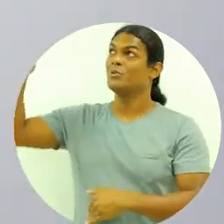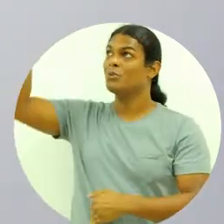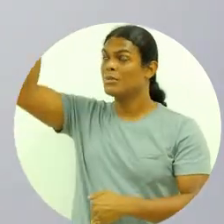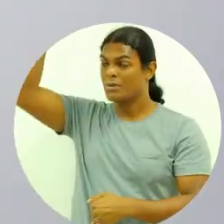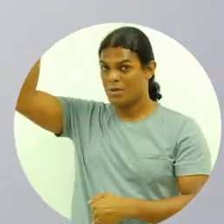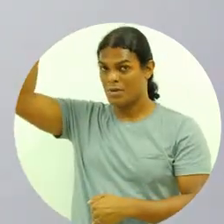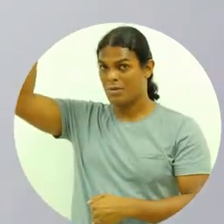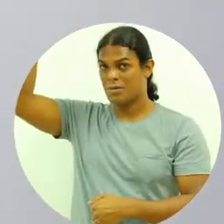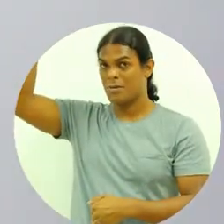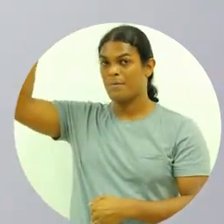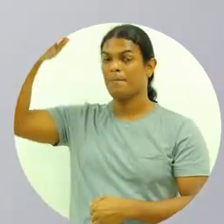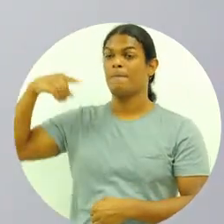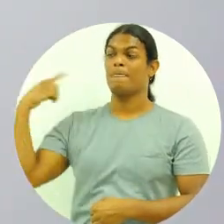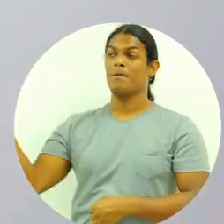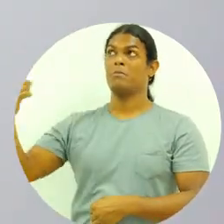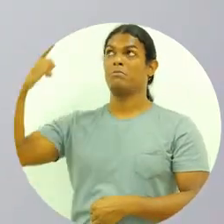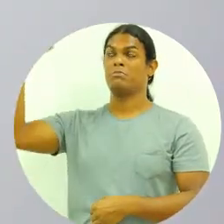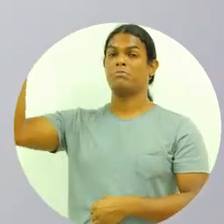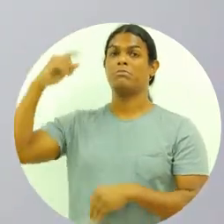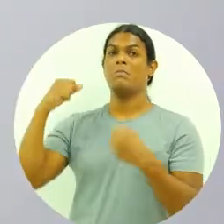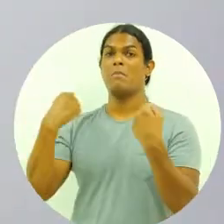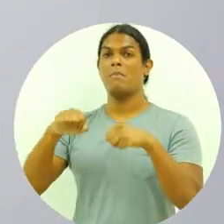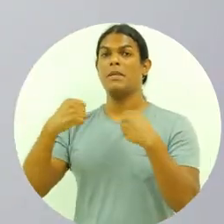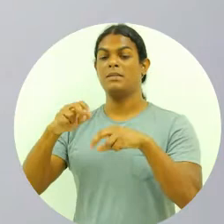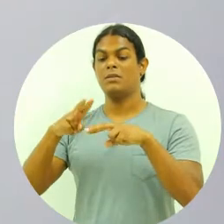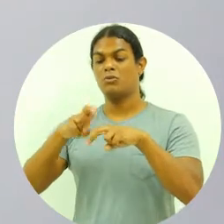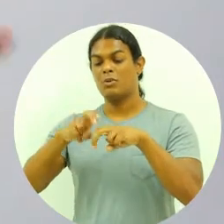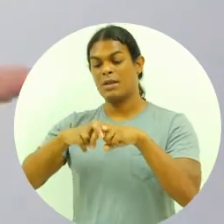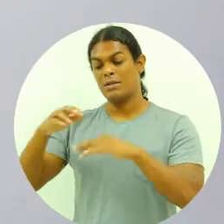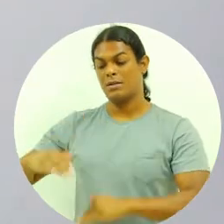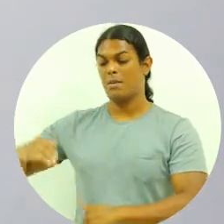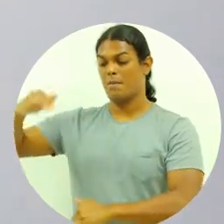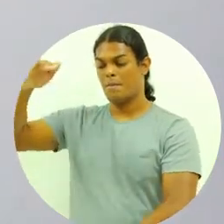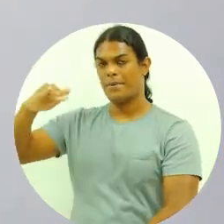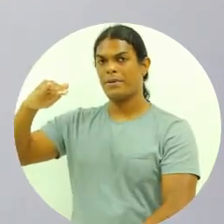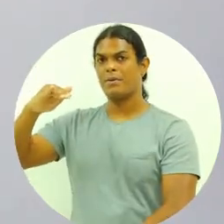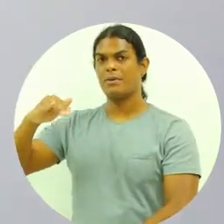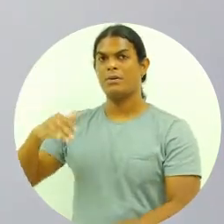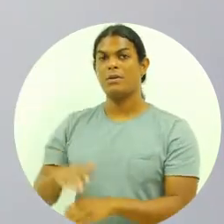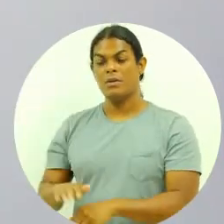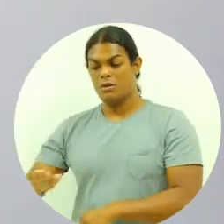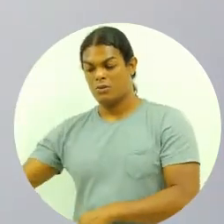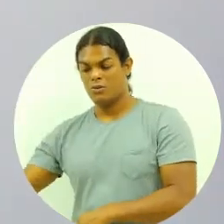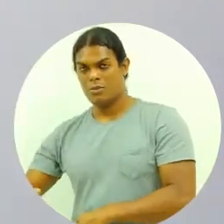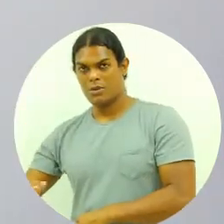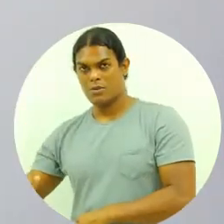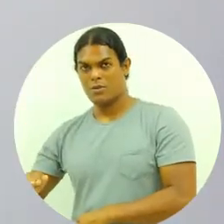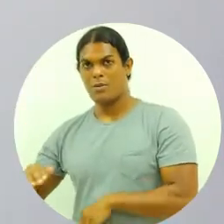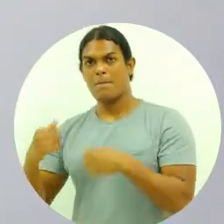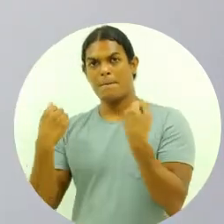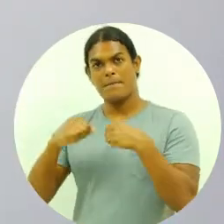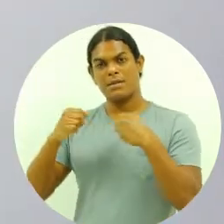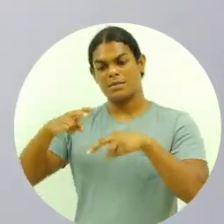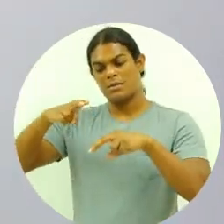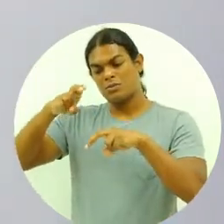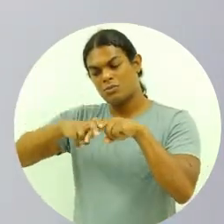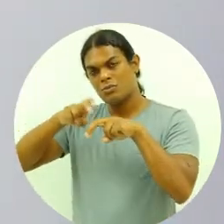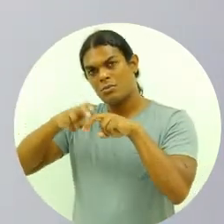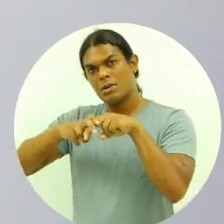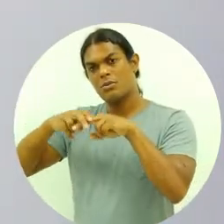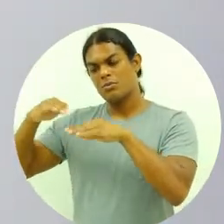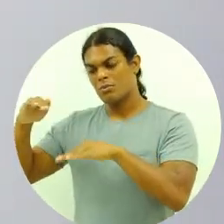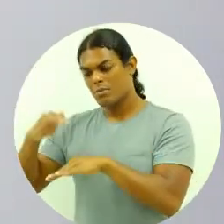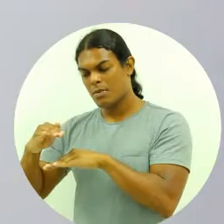as pessoas. Esse é o sentido emprestado à isonomia, e no caderno a gente colocou, inclusive ilustrativamente, para a gente ter